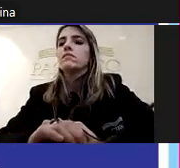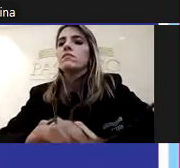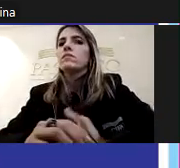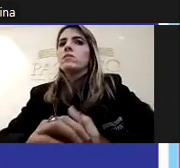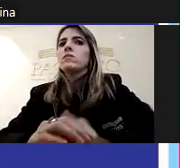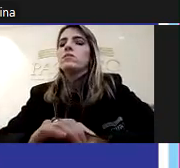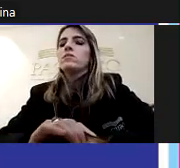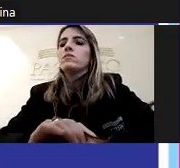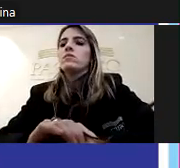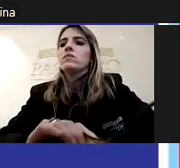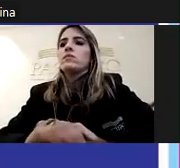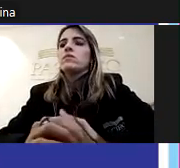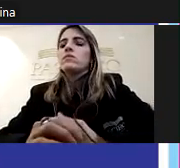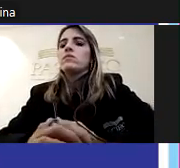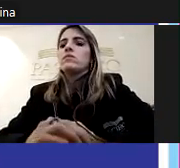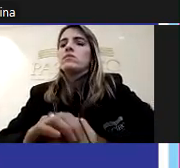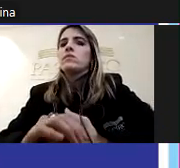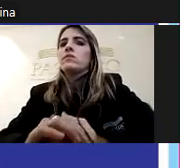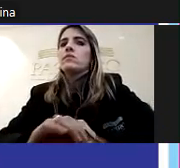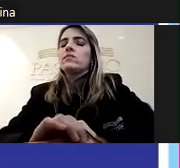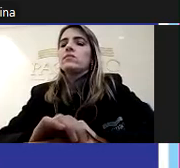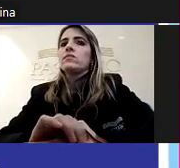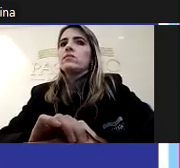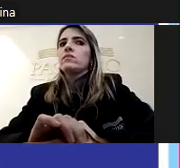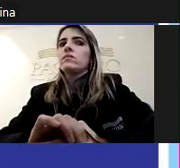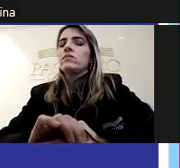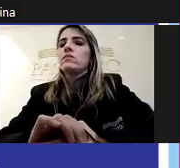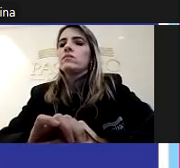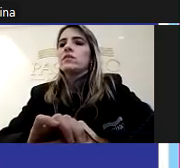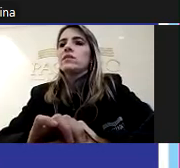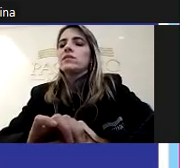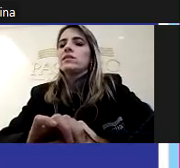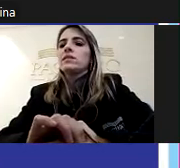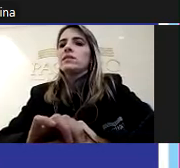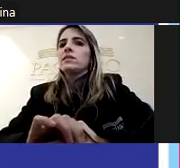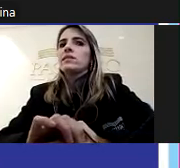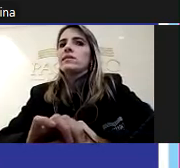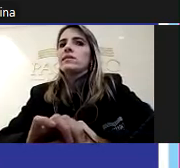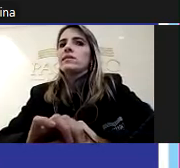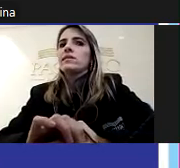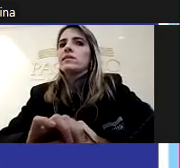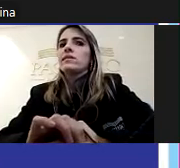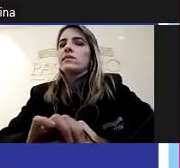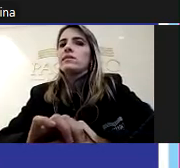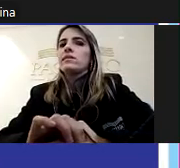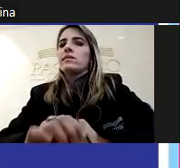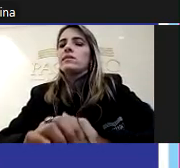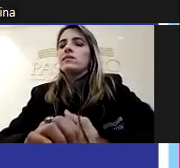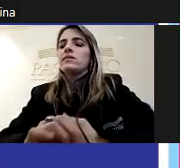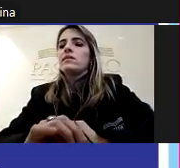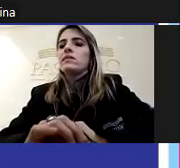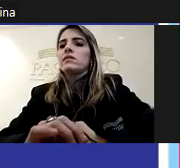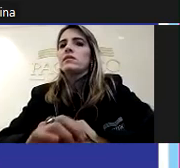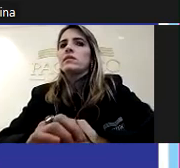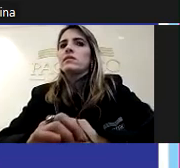Aquele que trabalha empregado e que tem até a piada que diz assim: o meu salário é como a